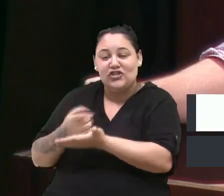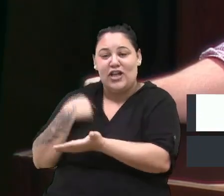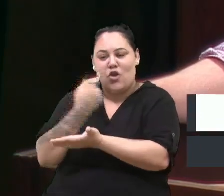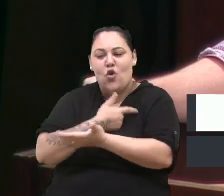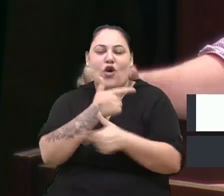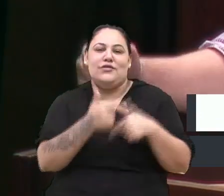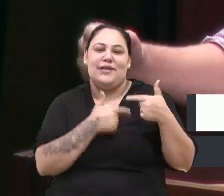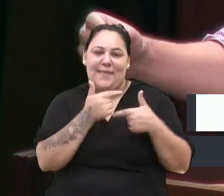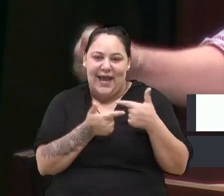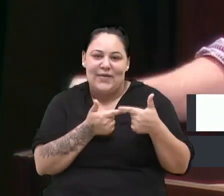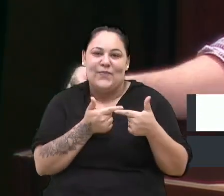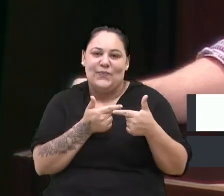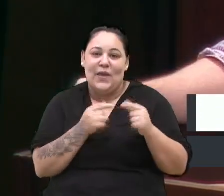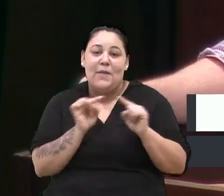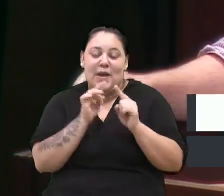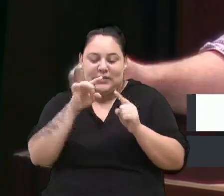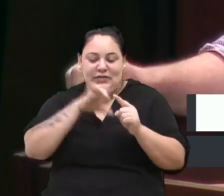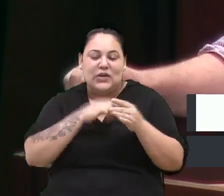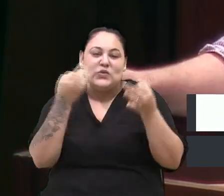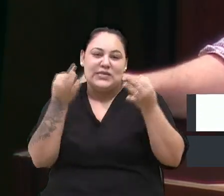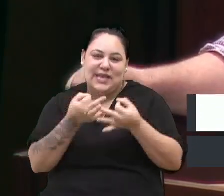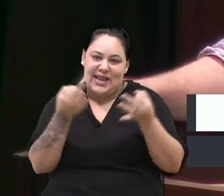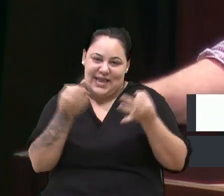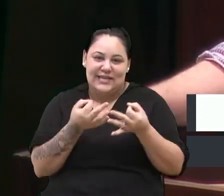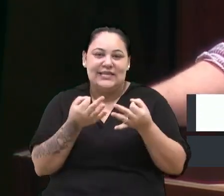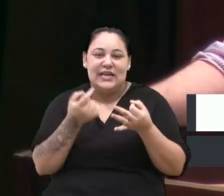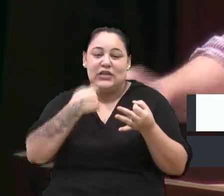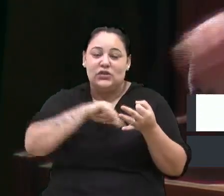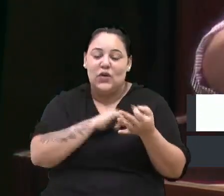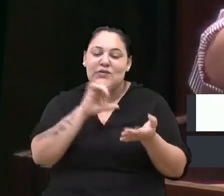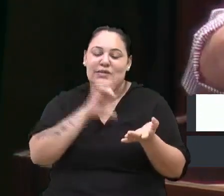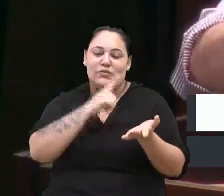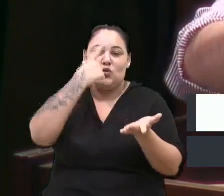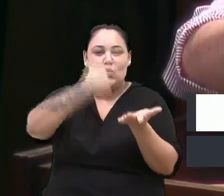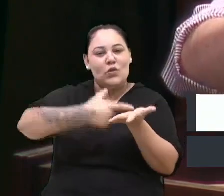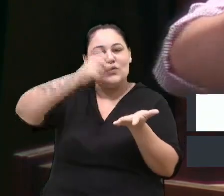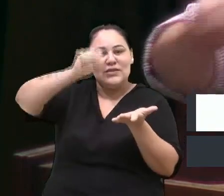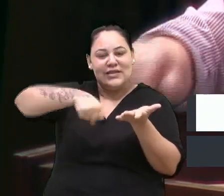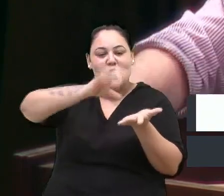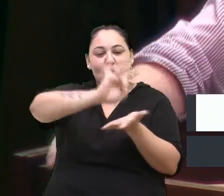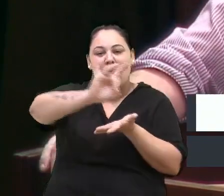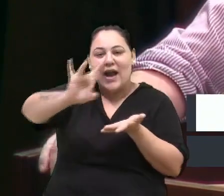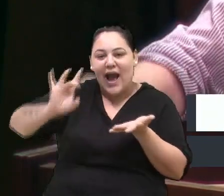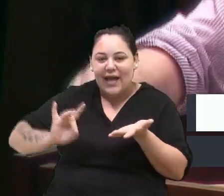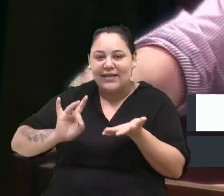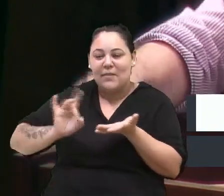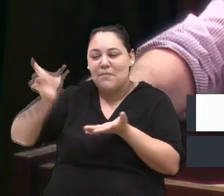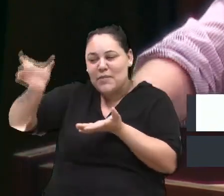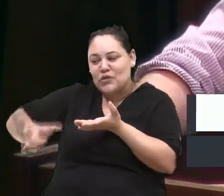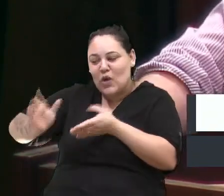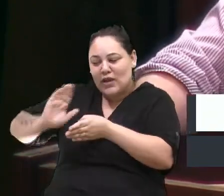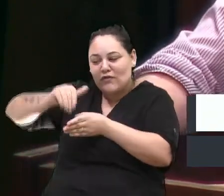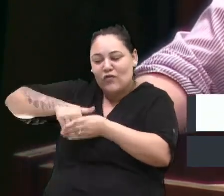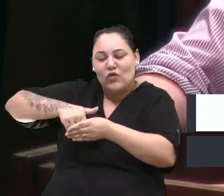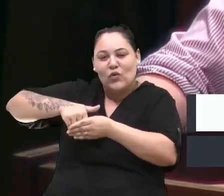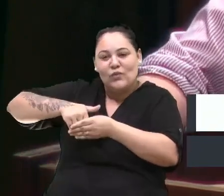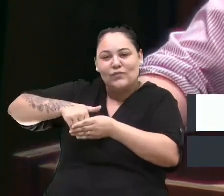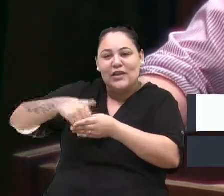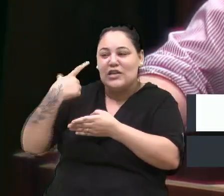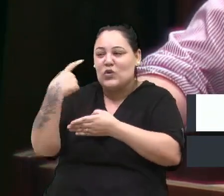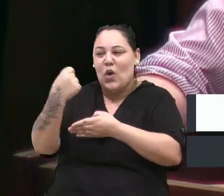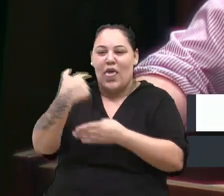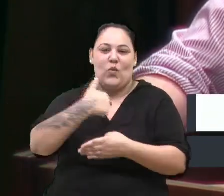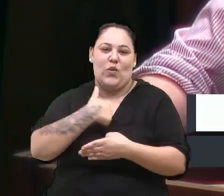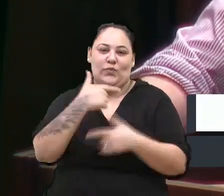Mas, com a certeza que nós temos esse compromisso, sim, com cada eleitor que nos possibilitou estar aqui. Seu a